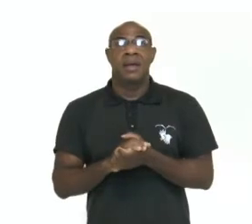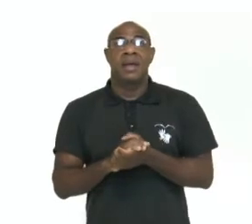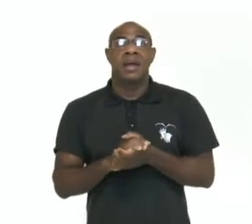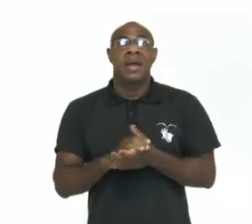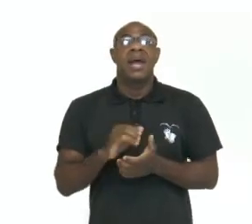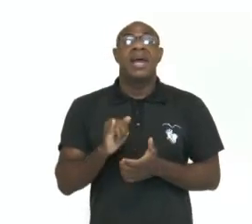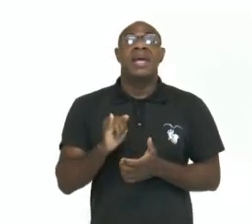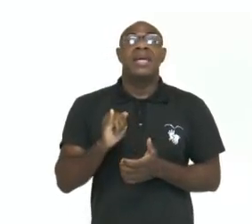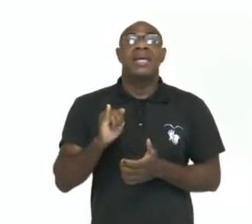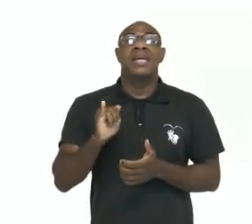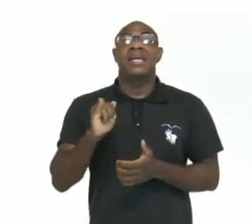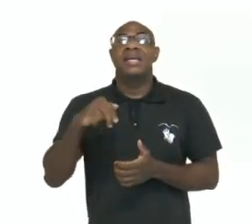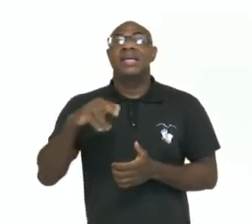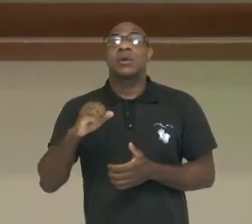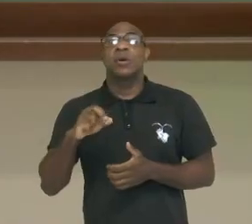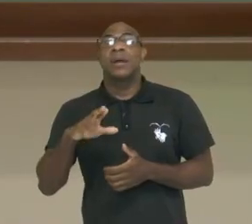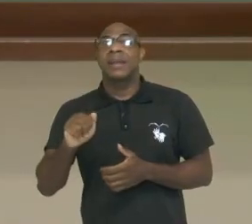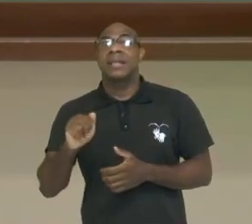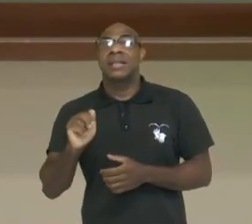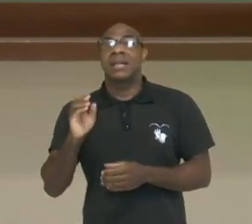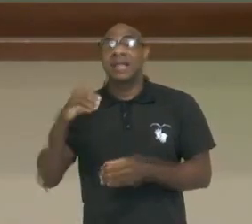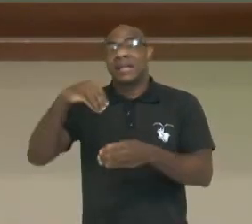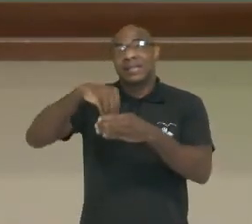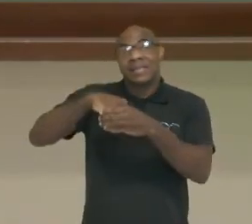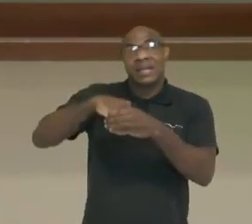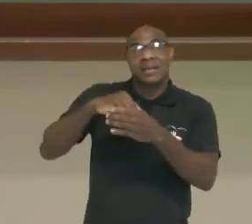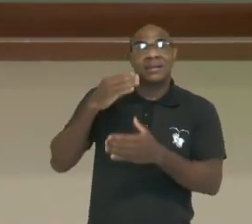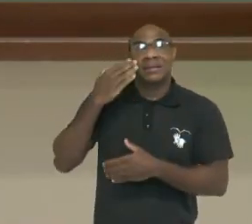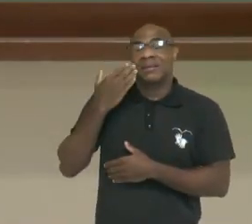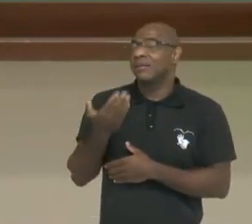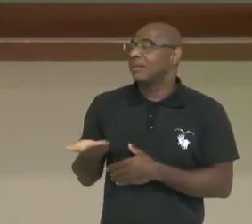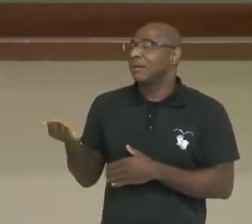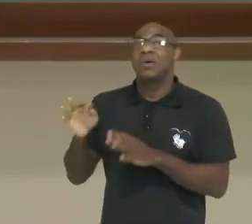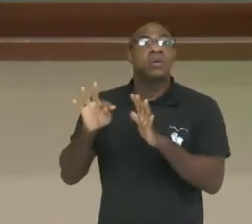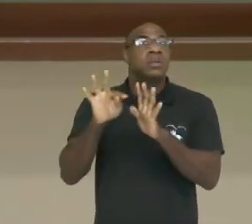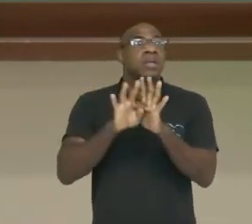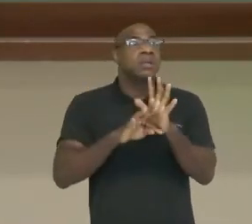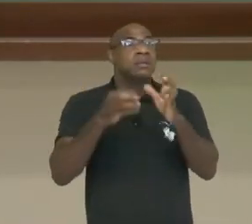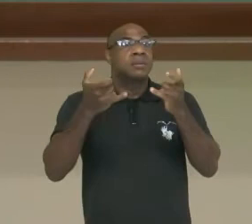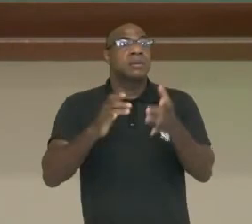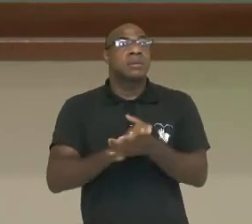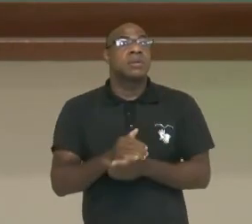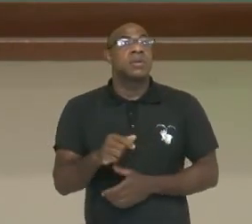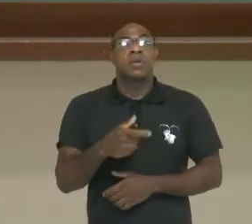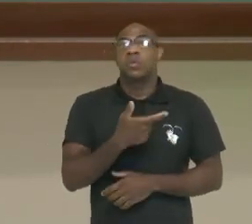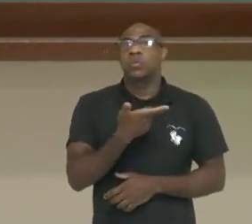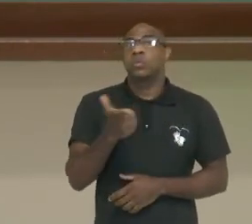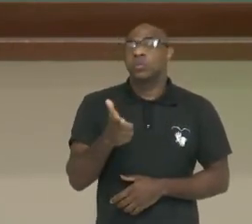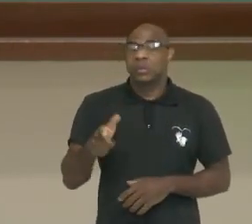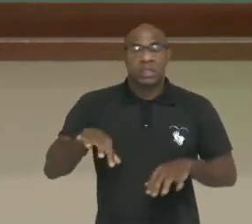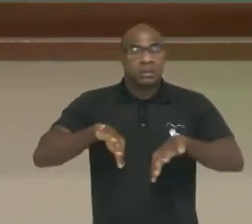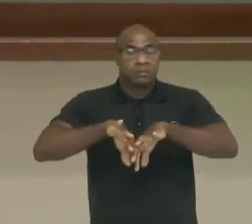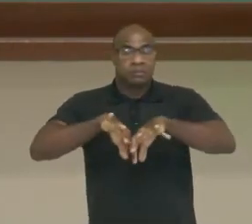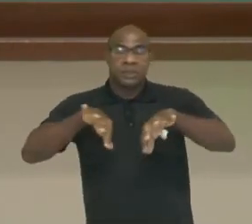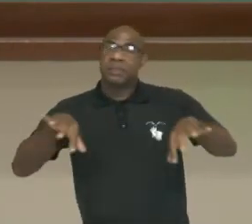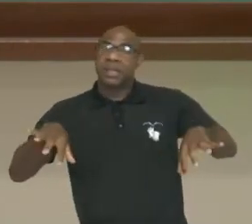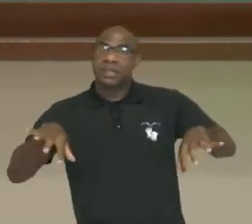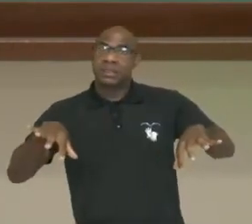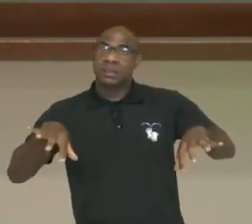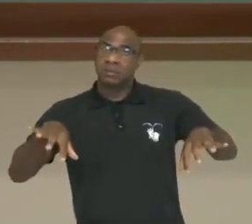afirmado no início do texto. Vamos voltar lá e observar? Olha aqui o texto, está falando o quê? Não existe segregação racial nos